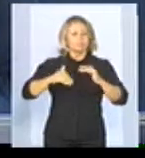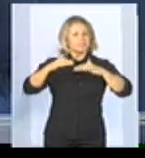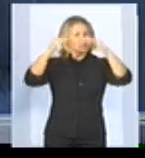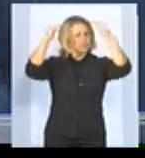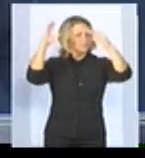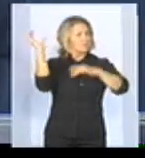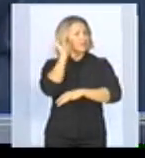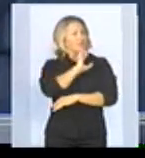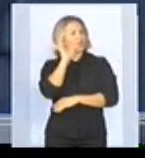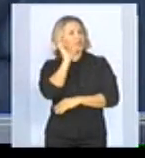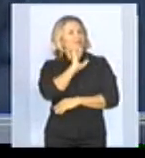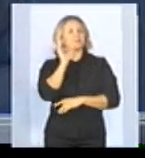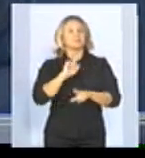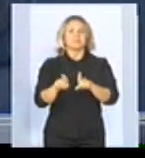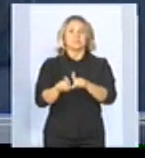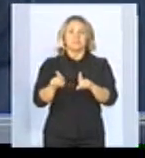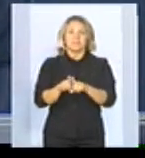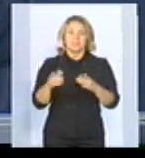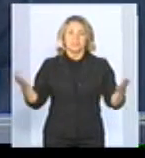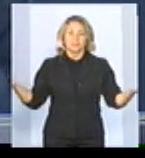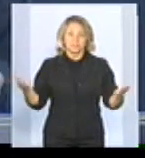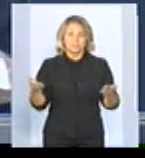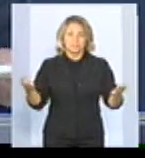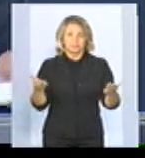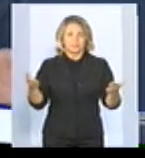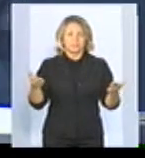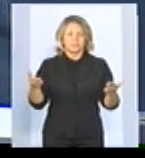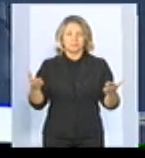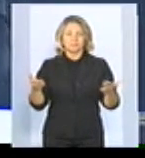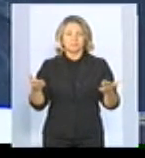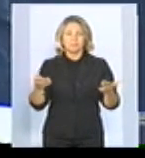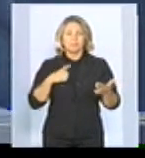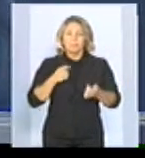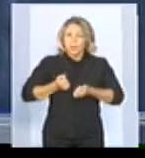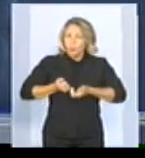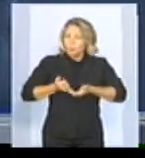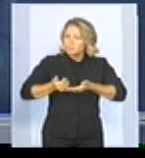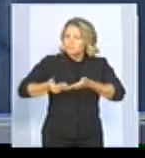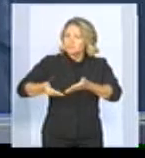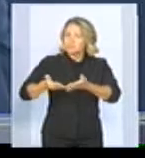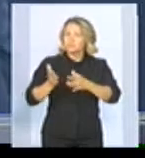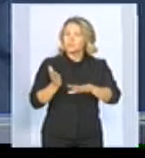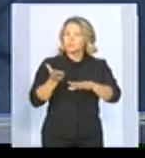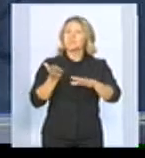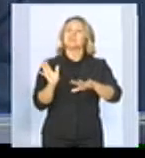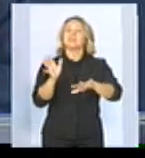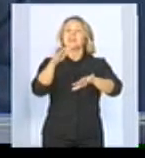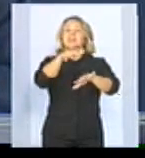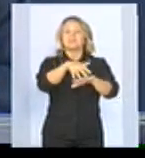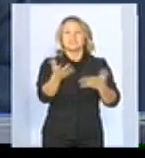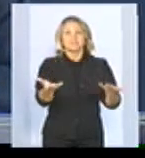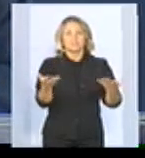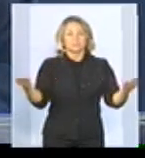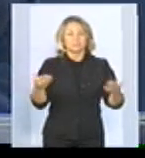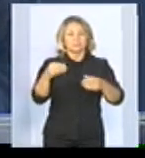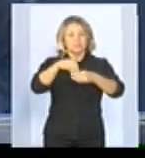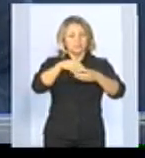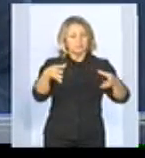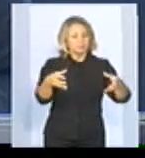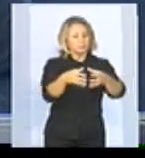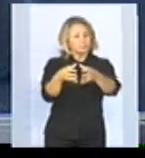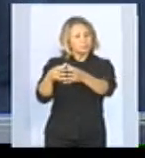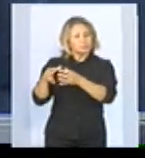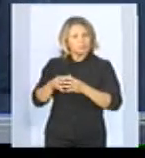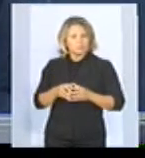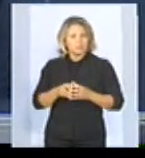acelerado e tá em flanca inclusão da classe c